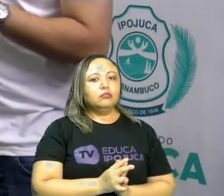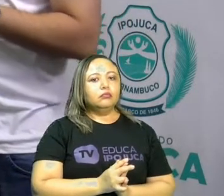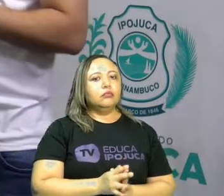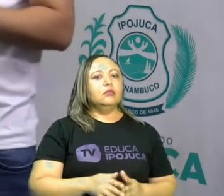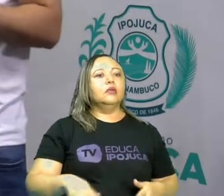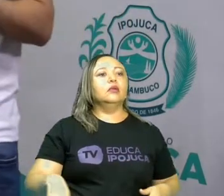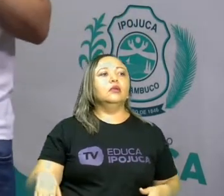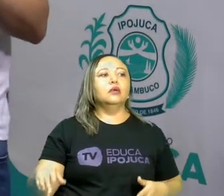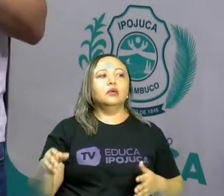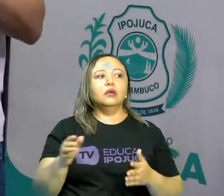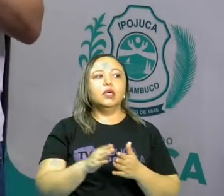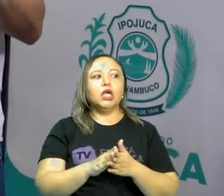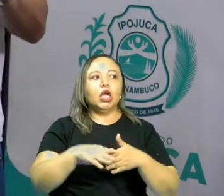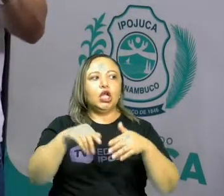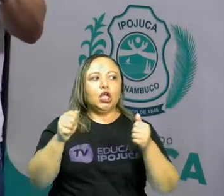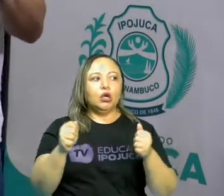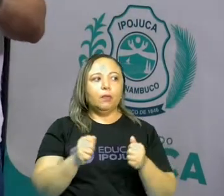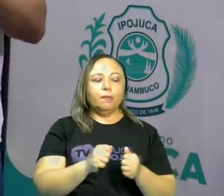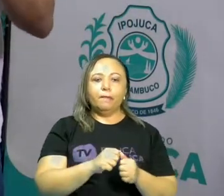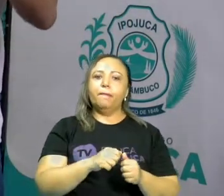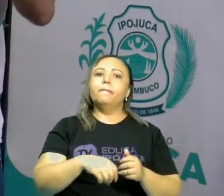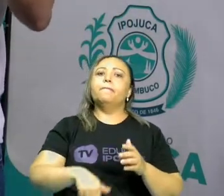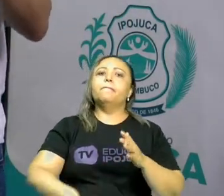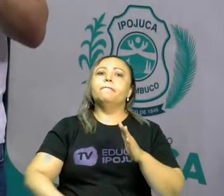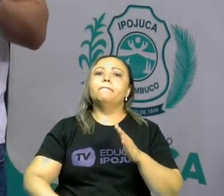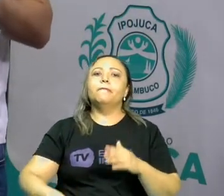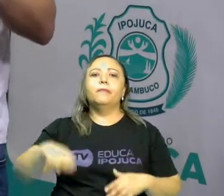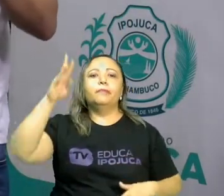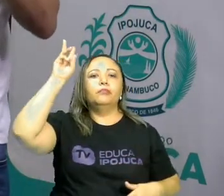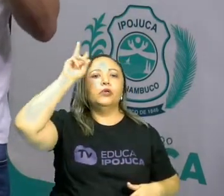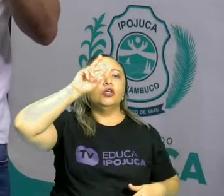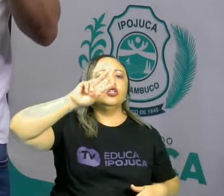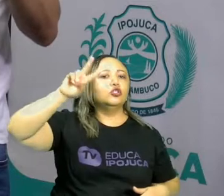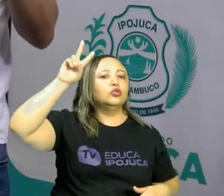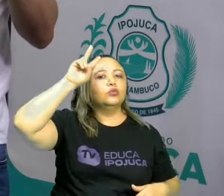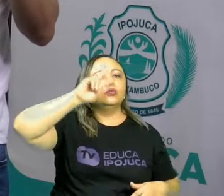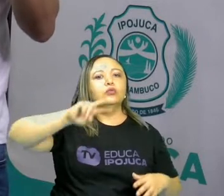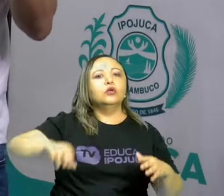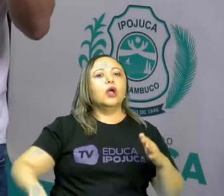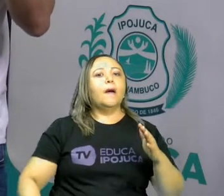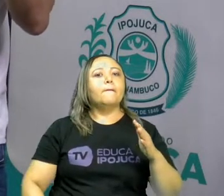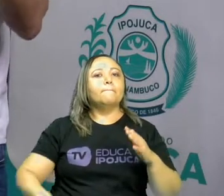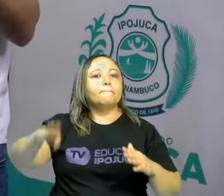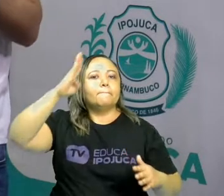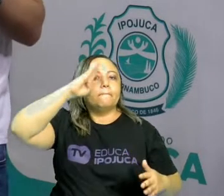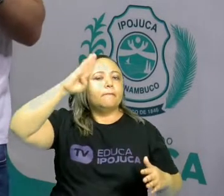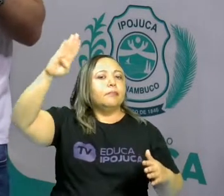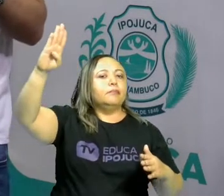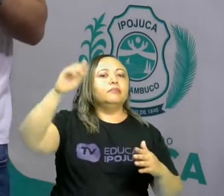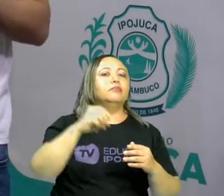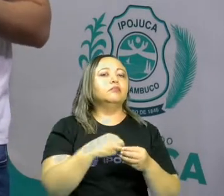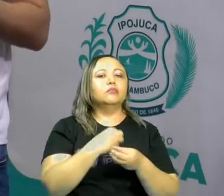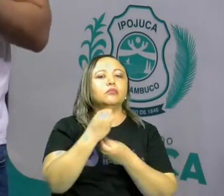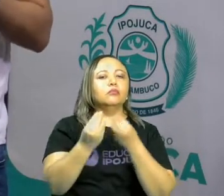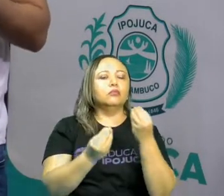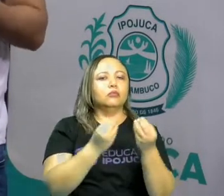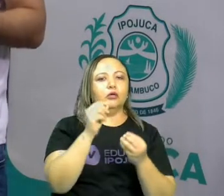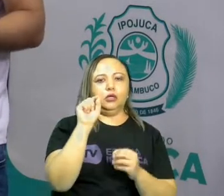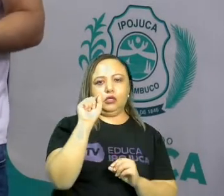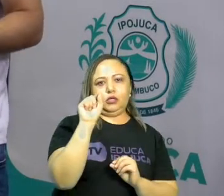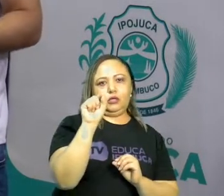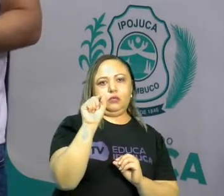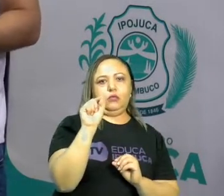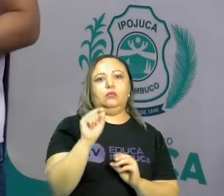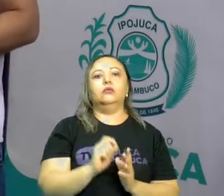a periodização da história mas também marcamos a história com algum período é alguns